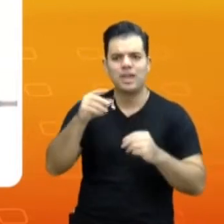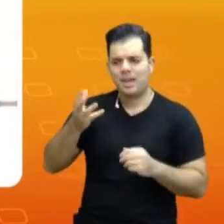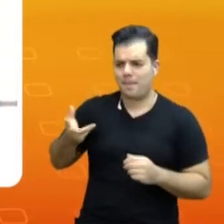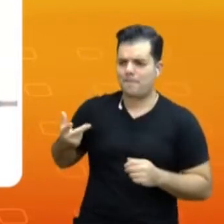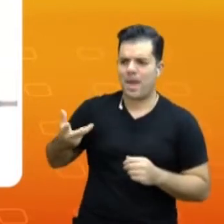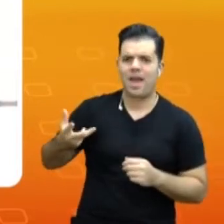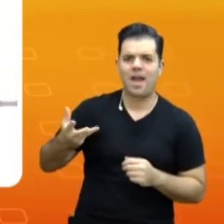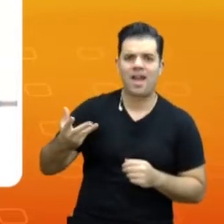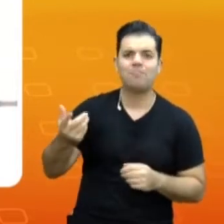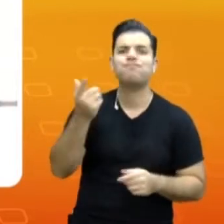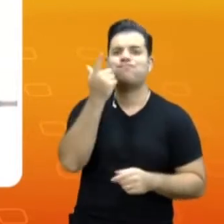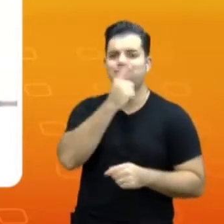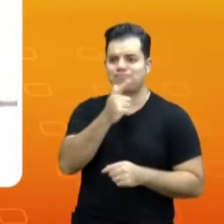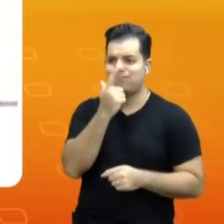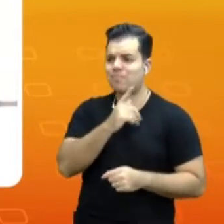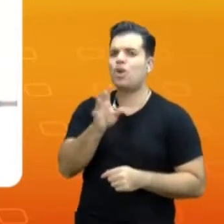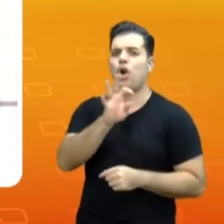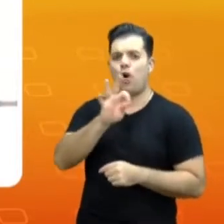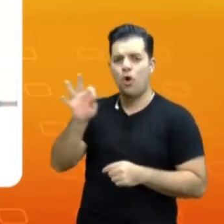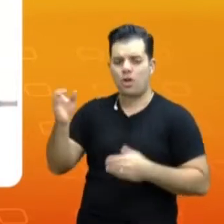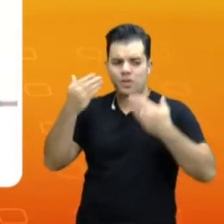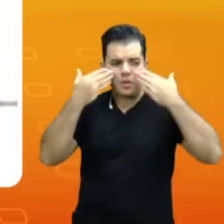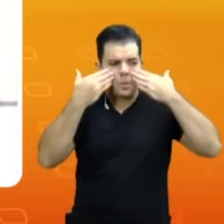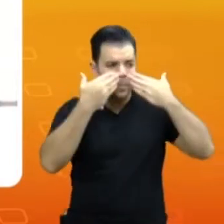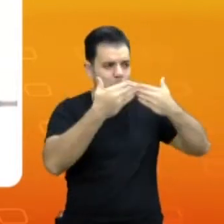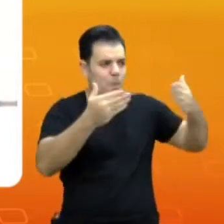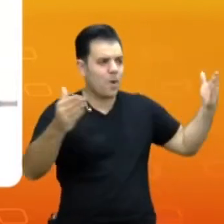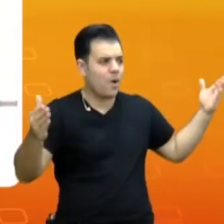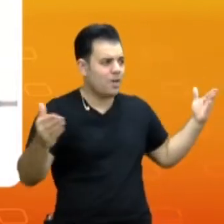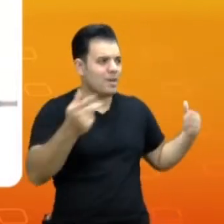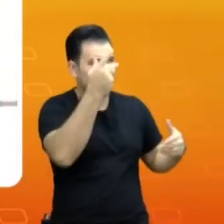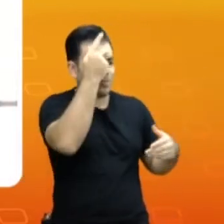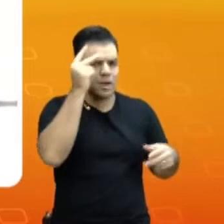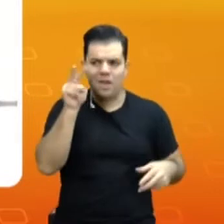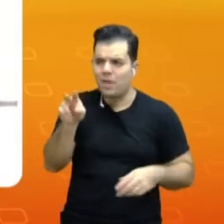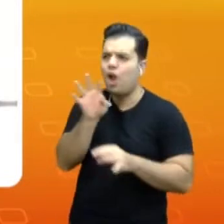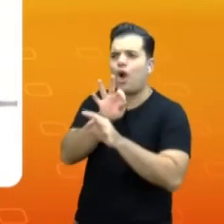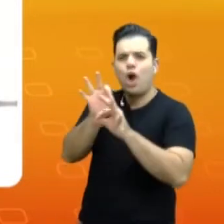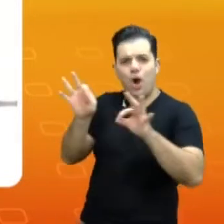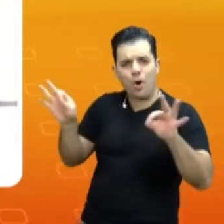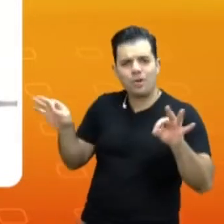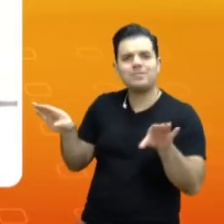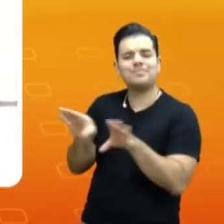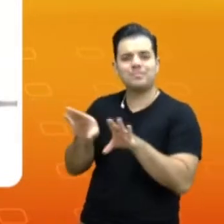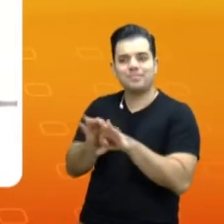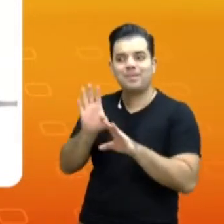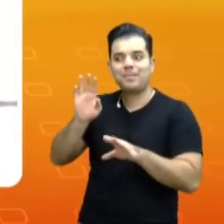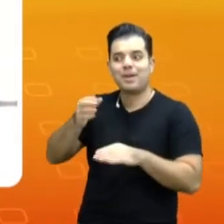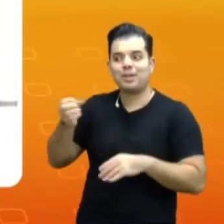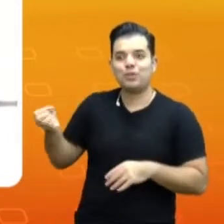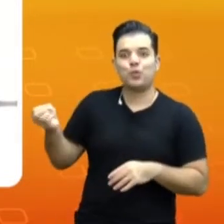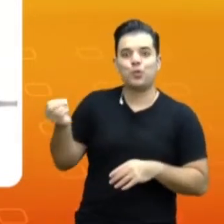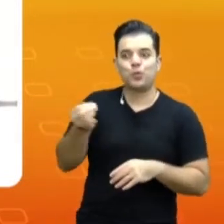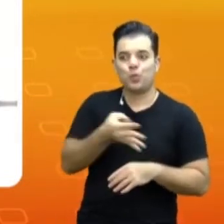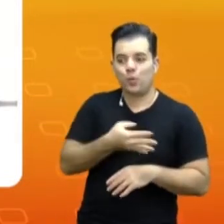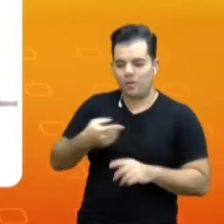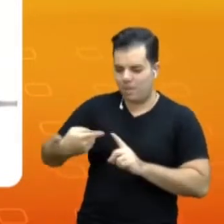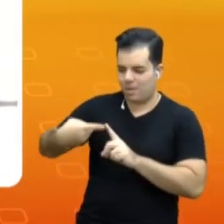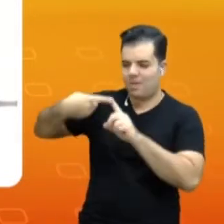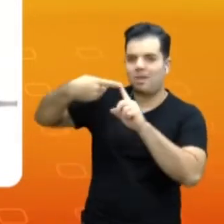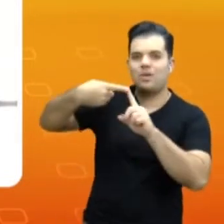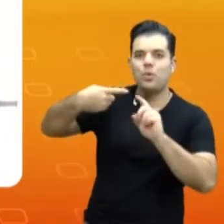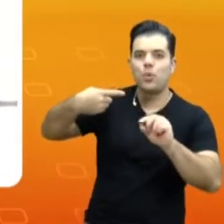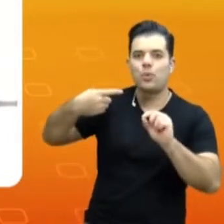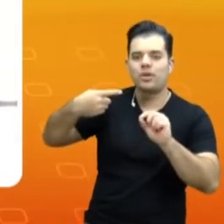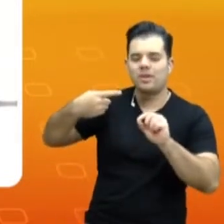eu acho que a gente conseguiu transparecer isso para o nosso público daqui, mas ele trouxe uma tendência de produção